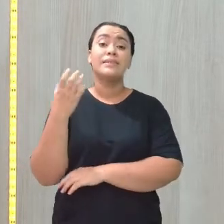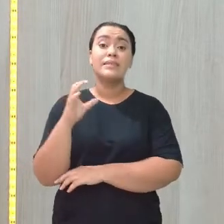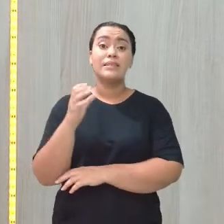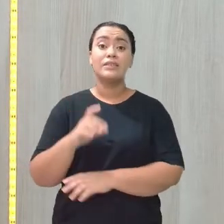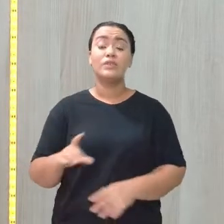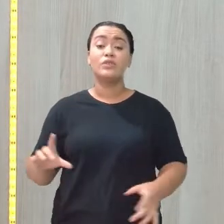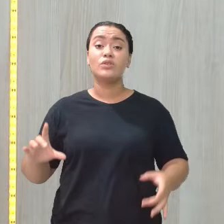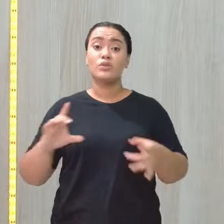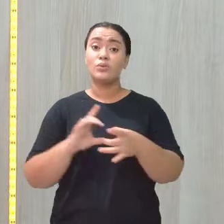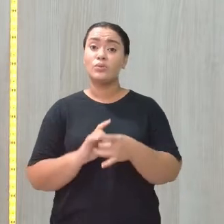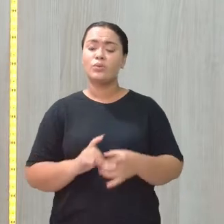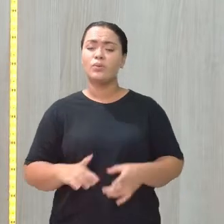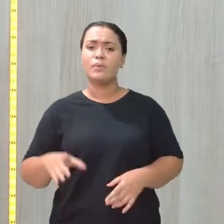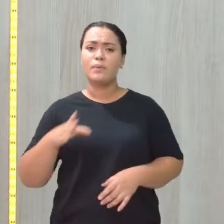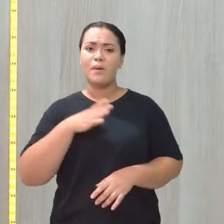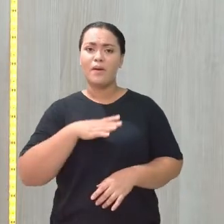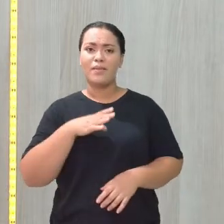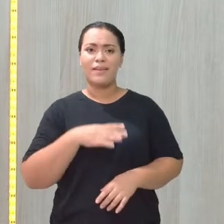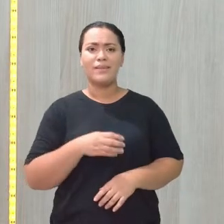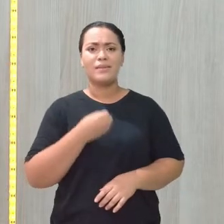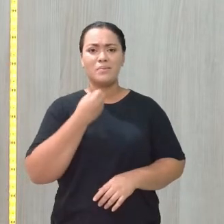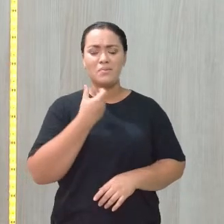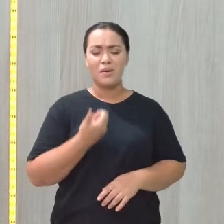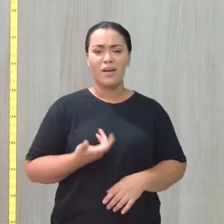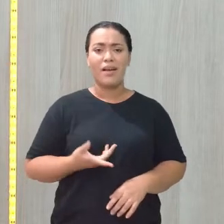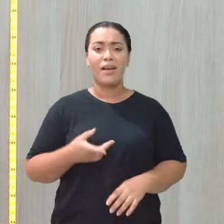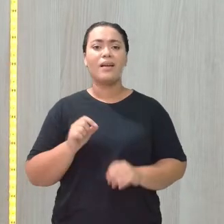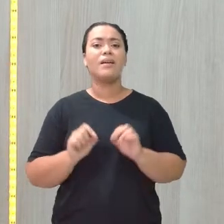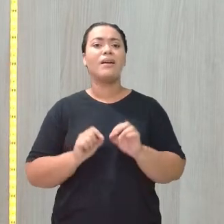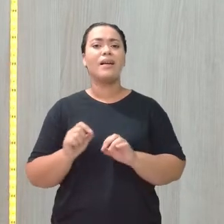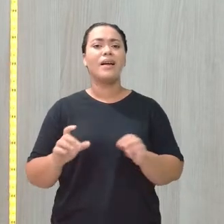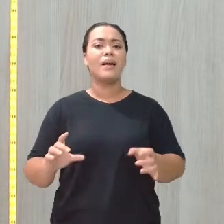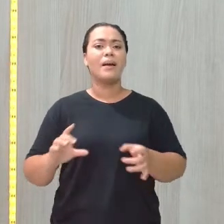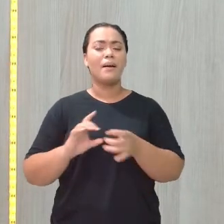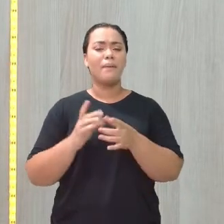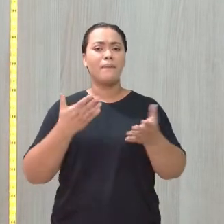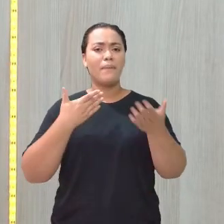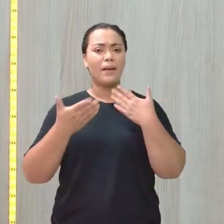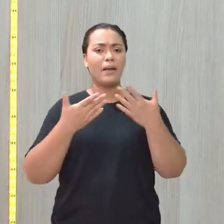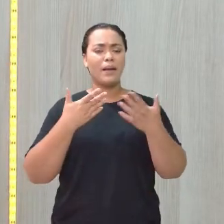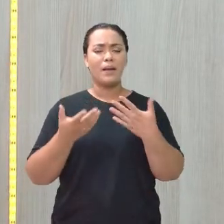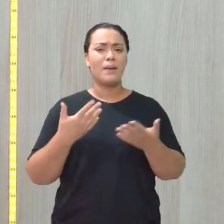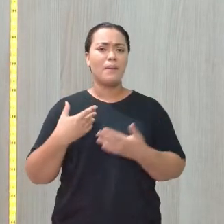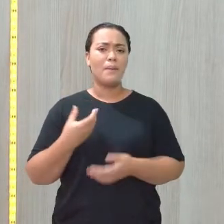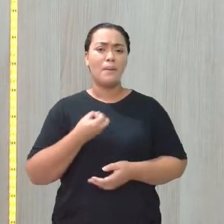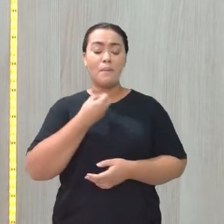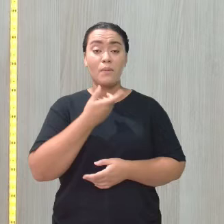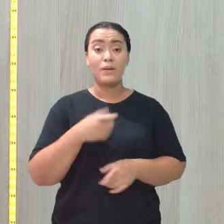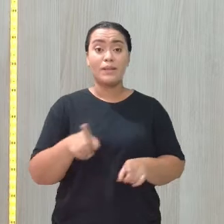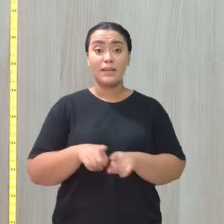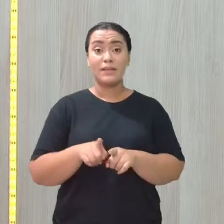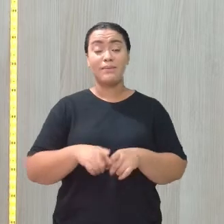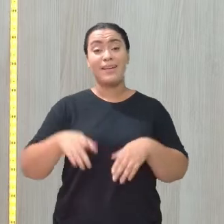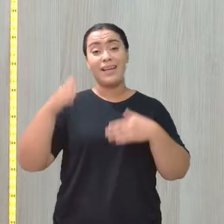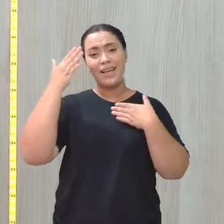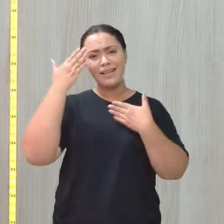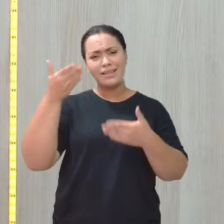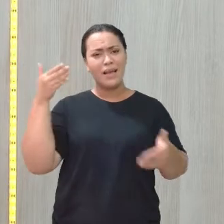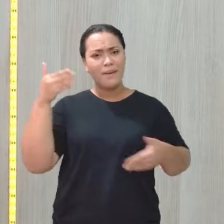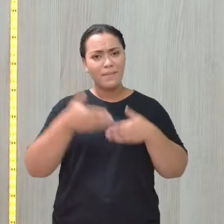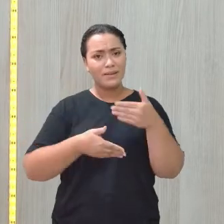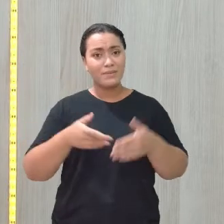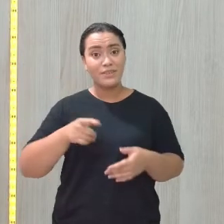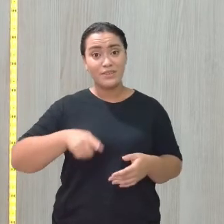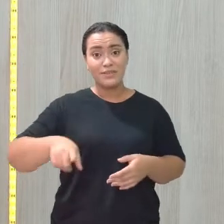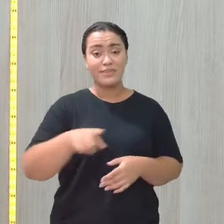E língua portuguesa. Então, vamos fazer essa ligação aqui, esse bate-papo bem gostoso. Já agradecemos a participação